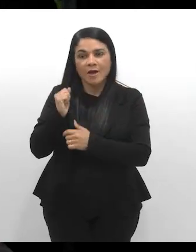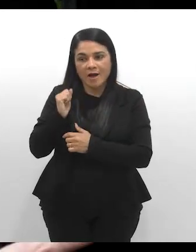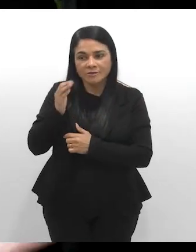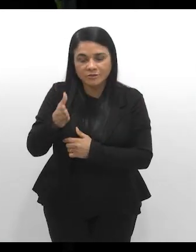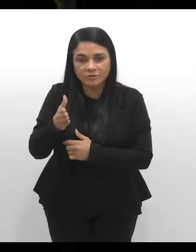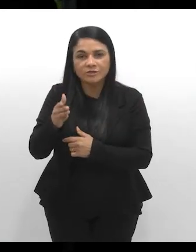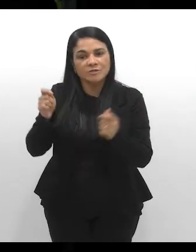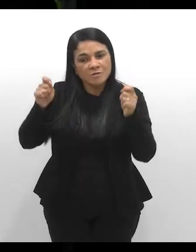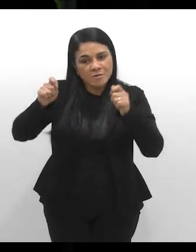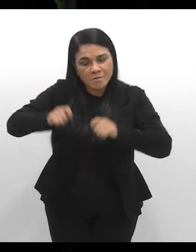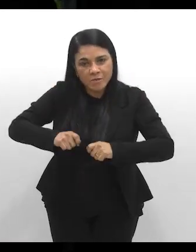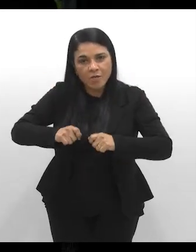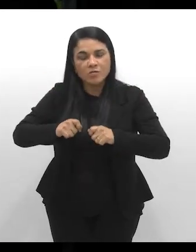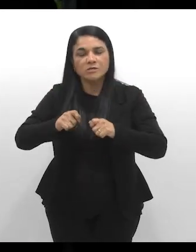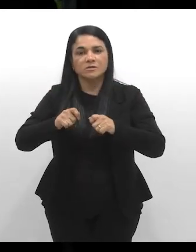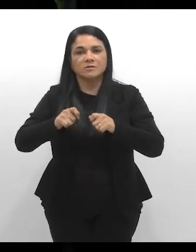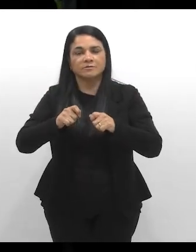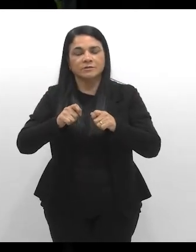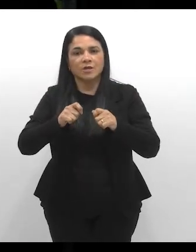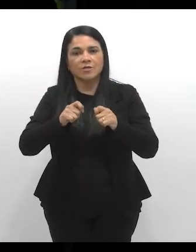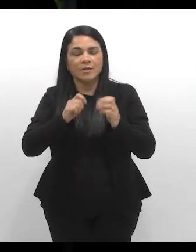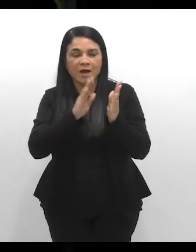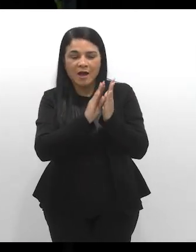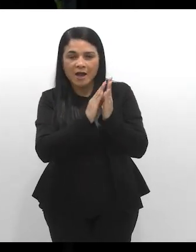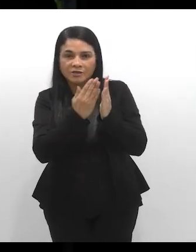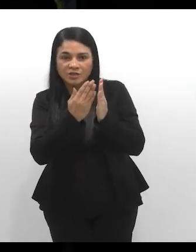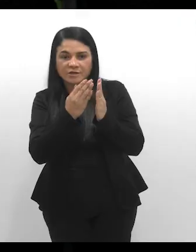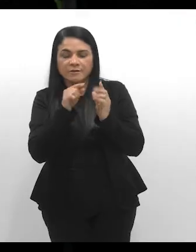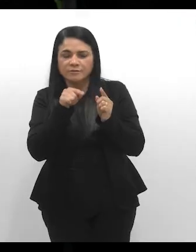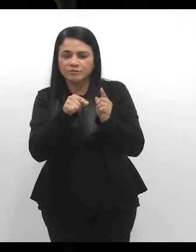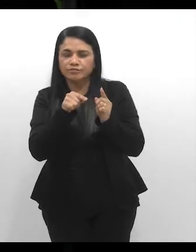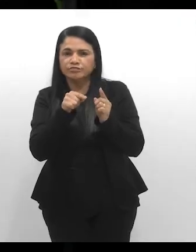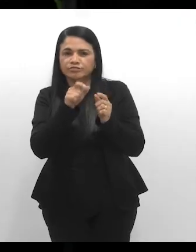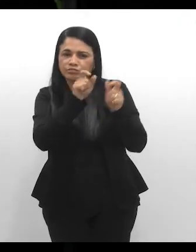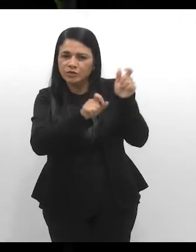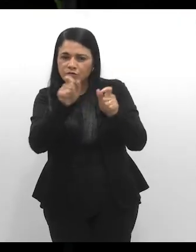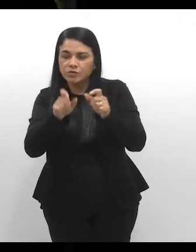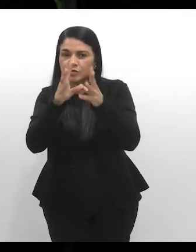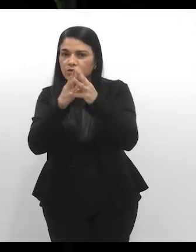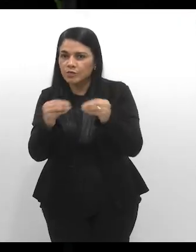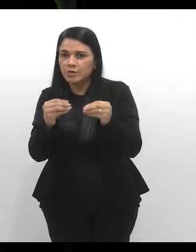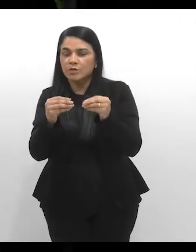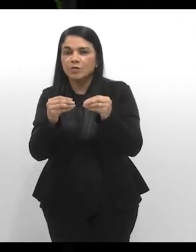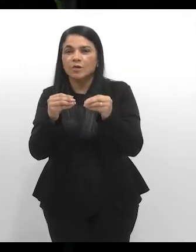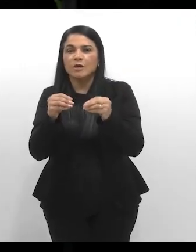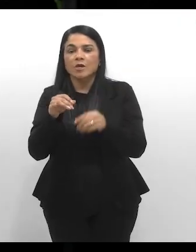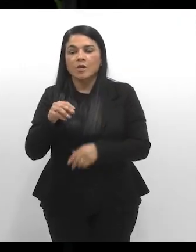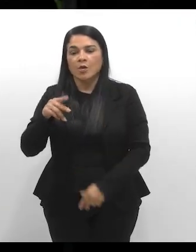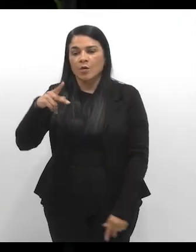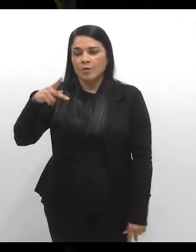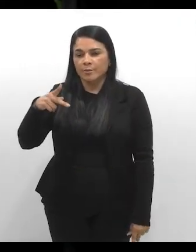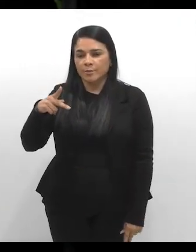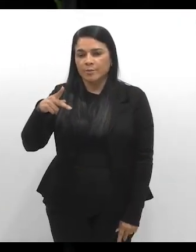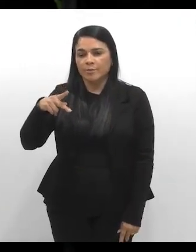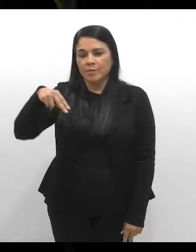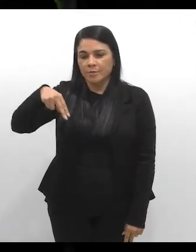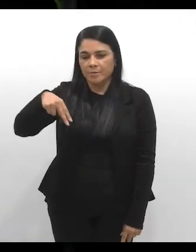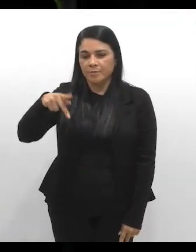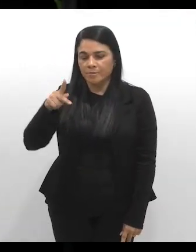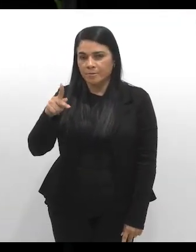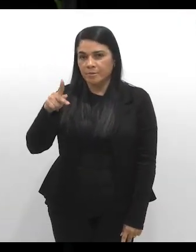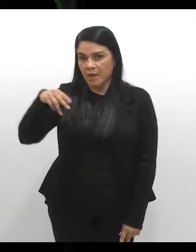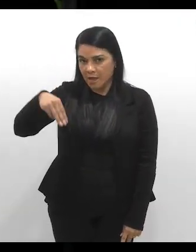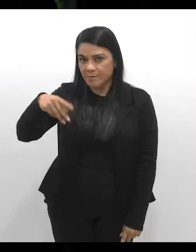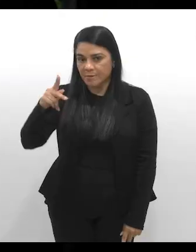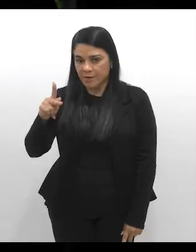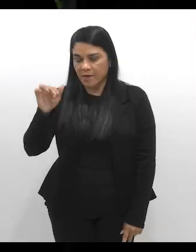gente finalmente possa ter uma agenda em relação ao desaparecimento forçado. E o MPF está aí para ajudar a empurrar essa agenda, para